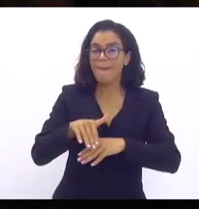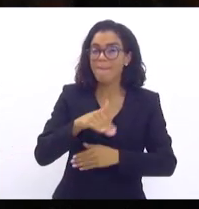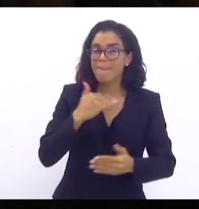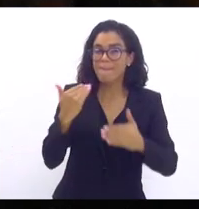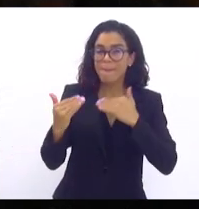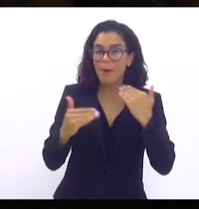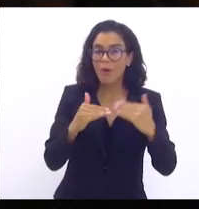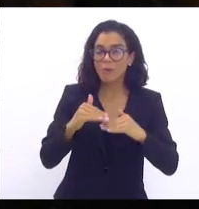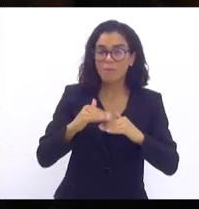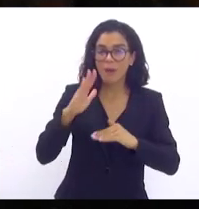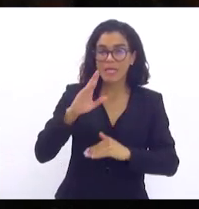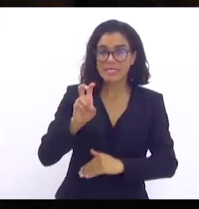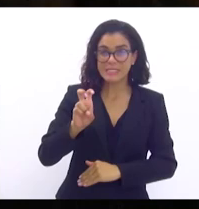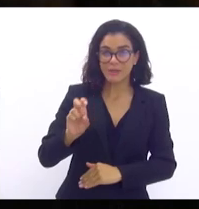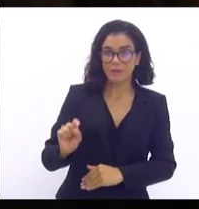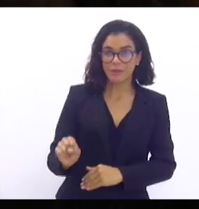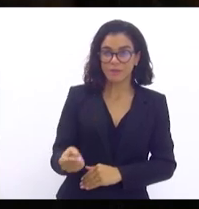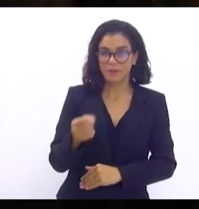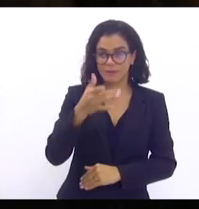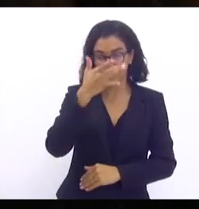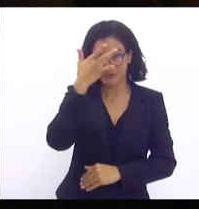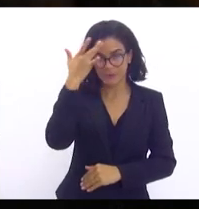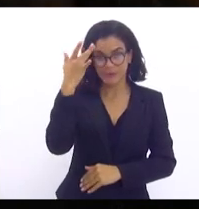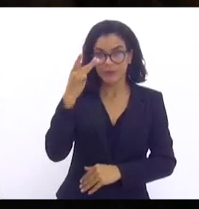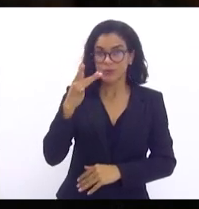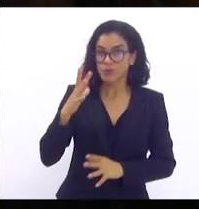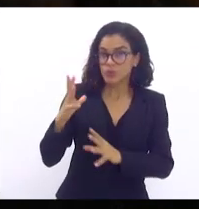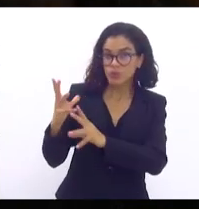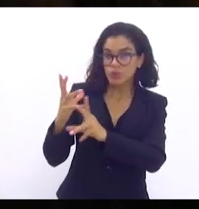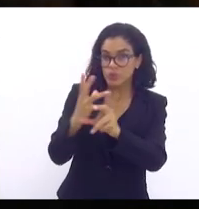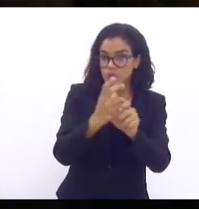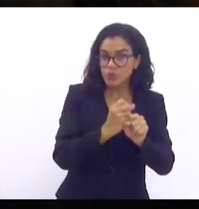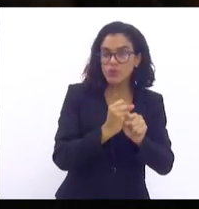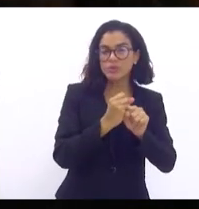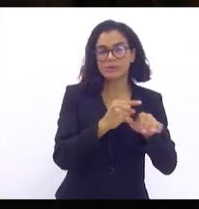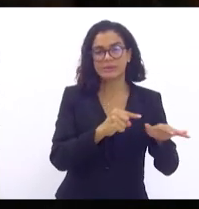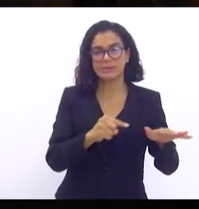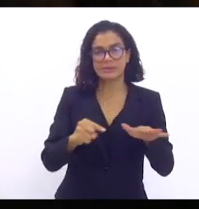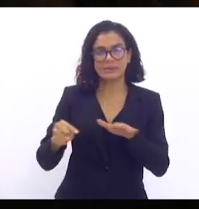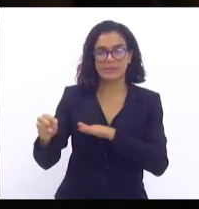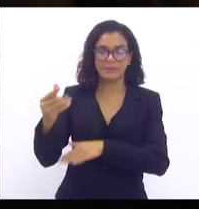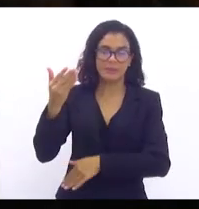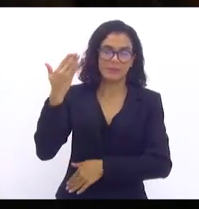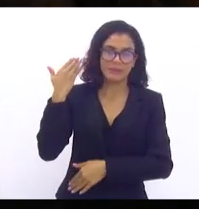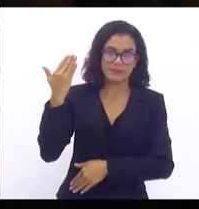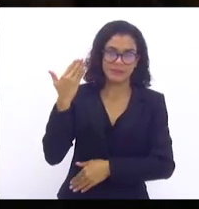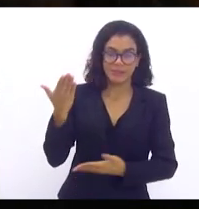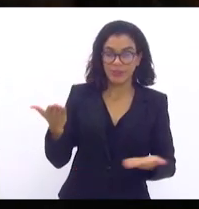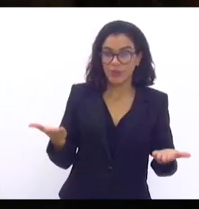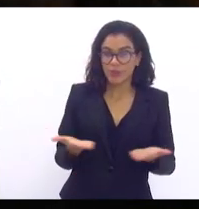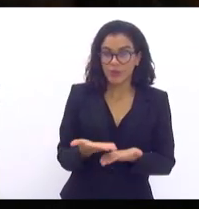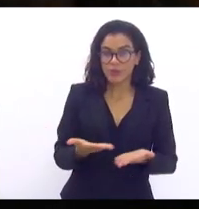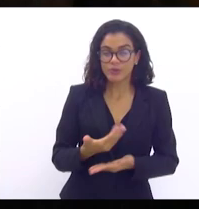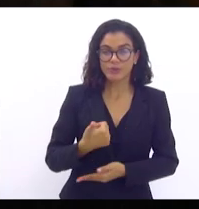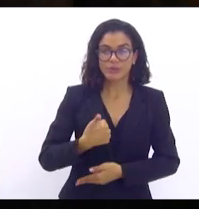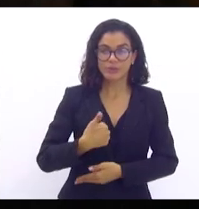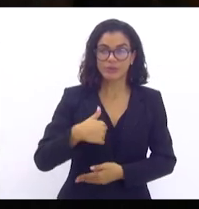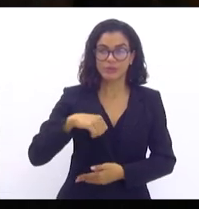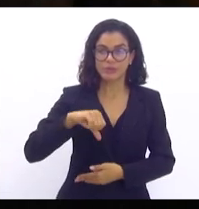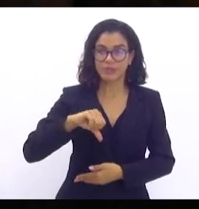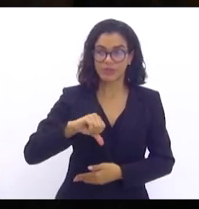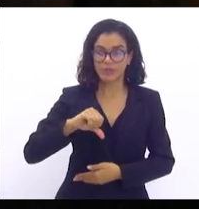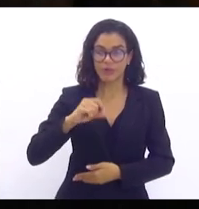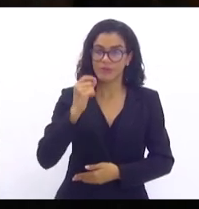pessoas. Isto somente na semana passada. Hoje é dia 19 de